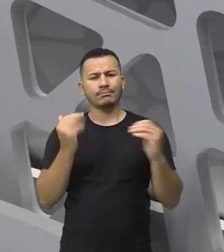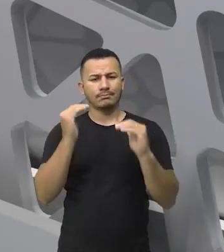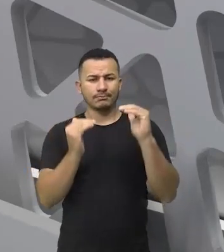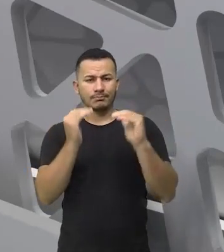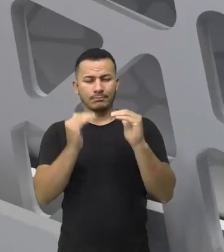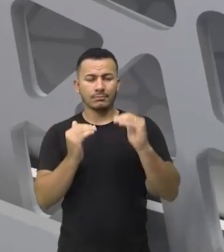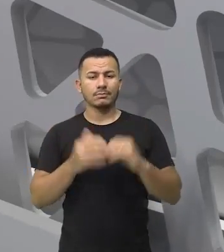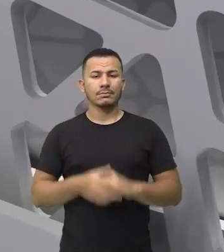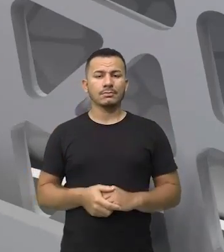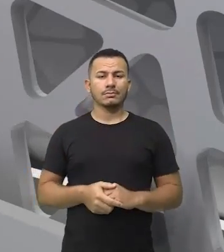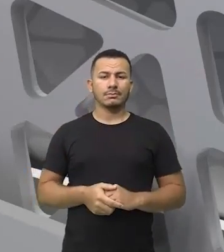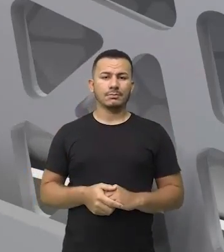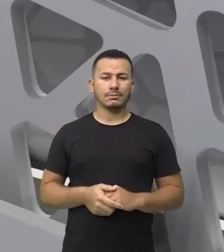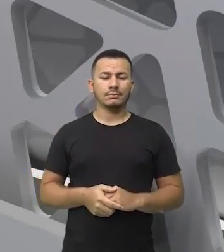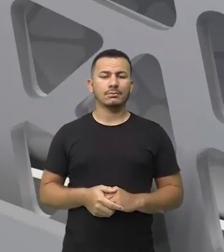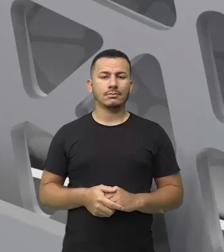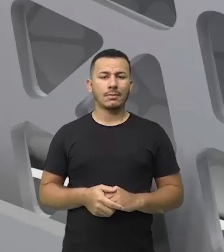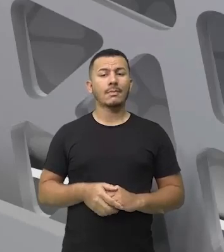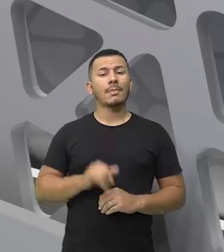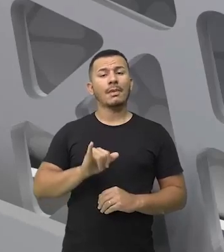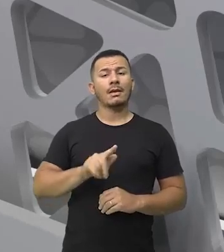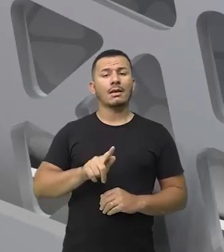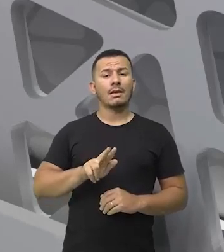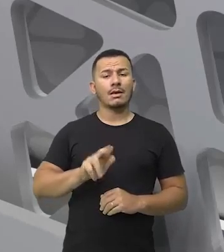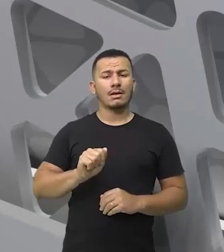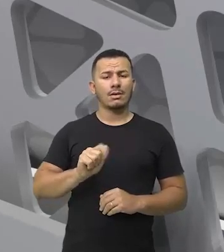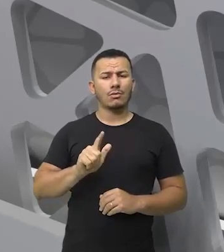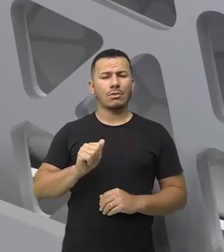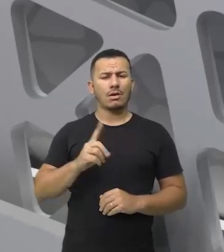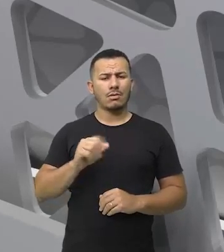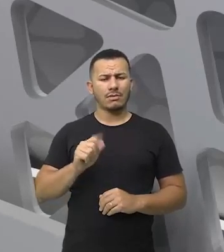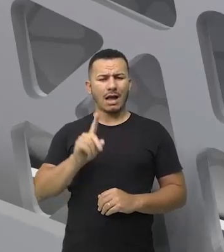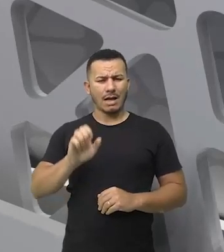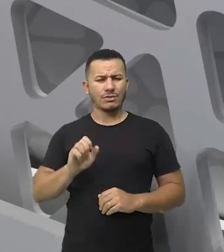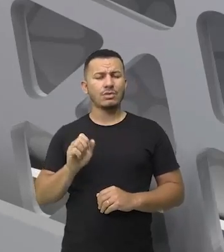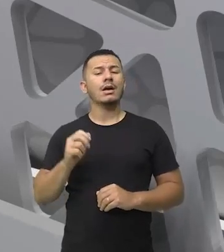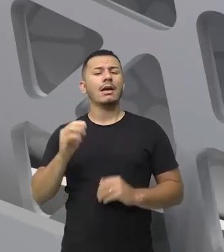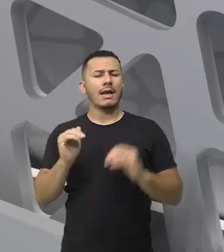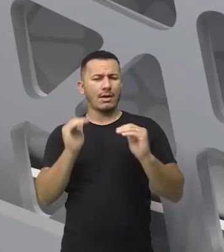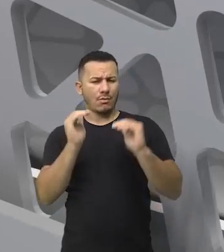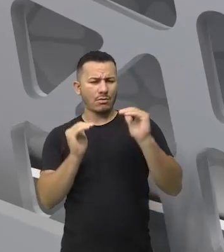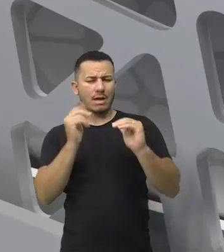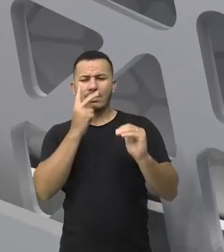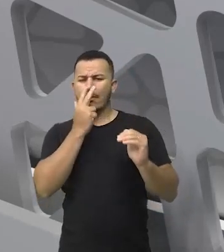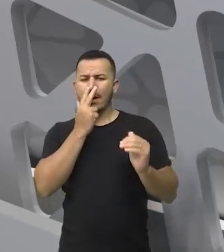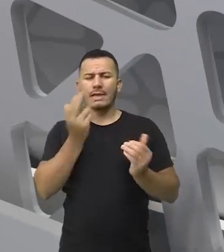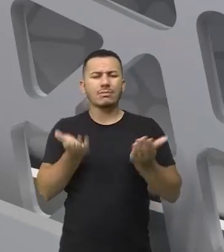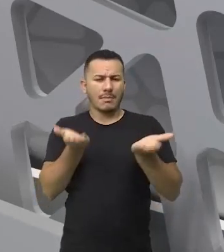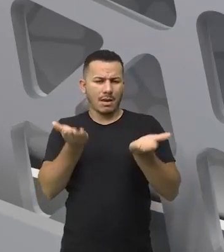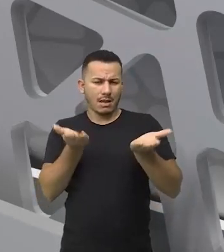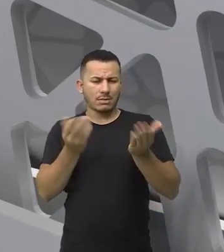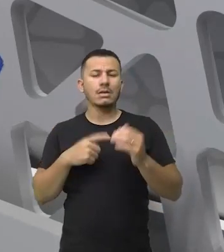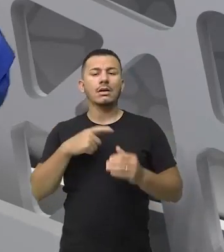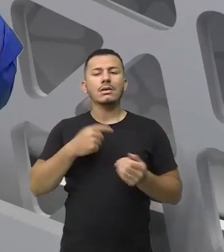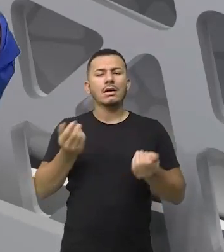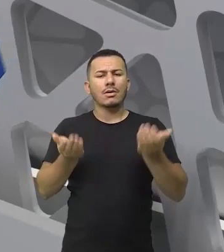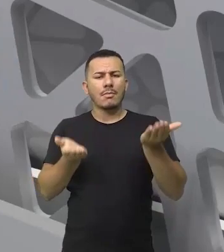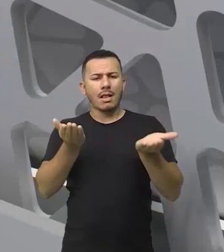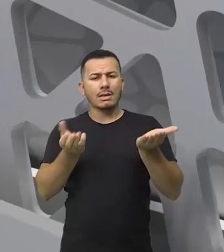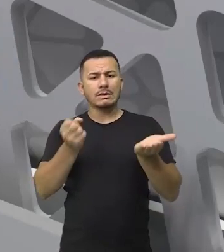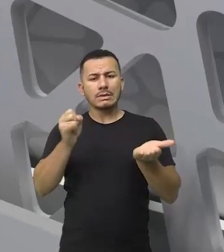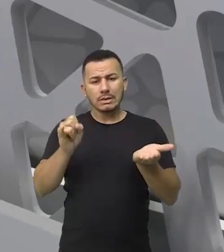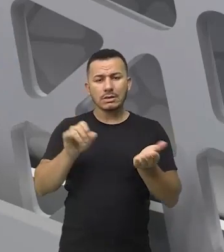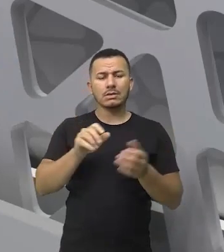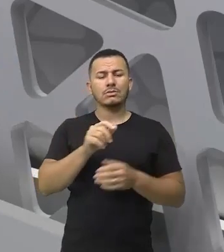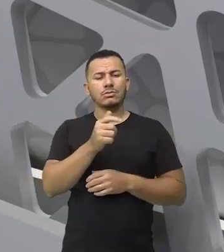você equilibrar uma igualdade, é como se nós estivéssemos diante de uma balança. Então, uma balança, quando ela